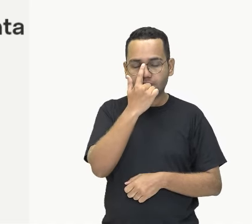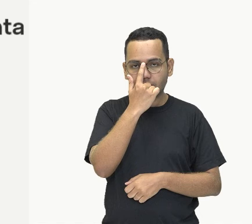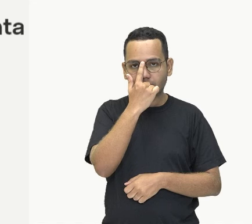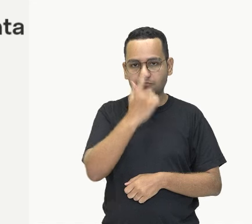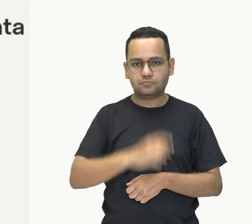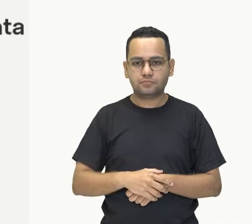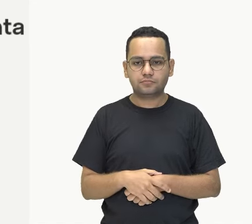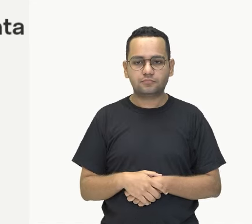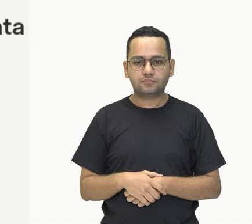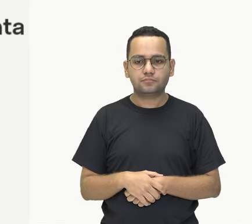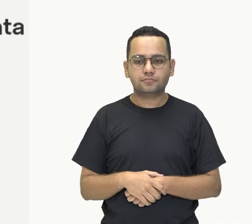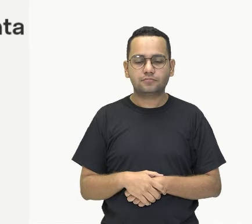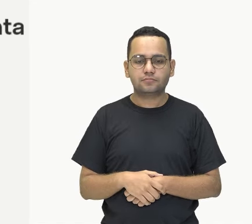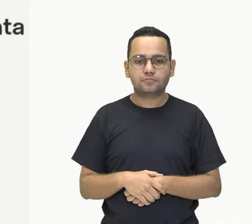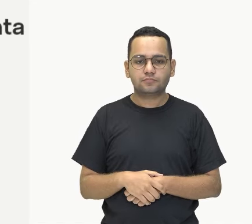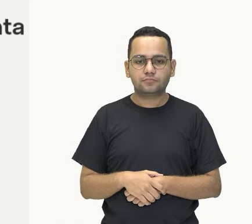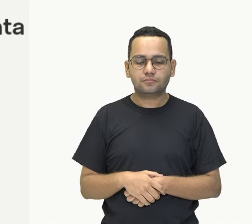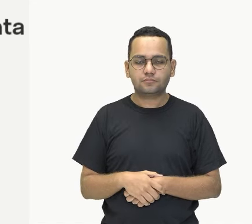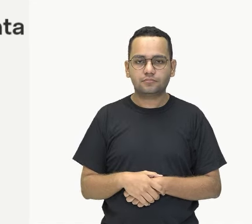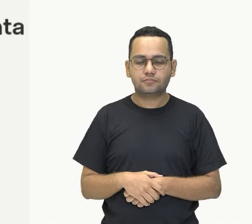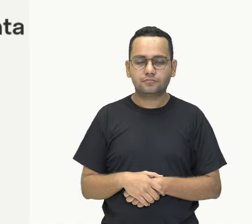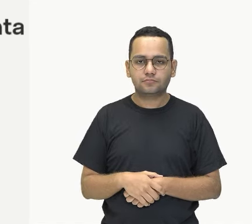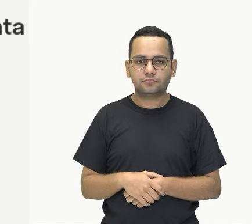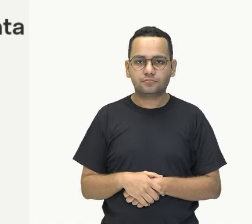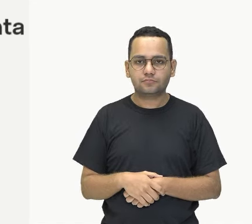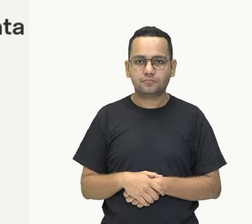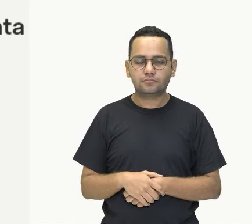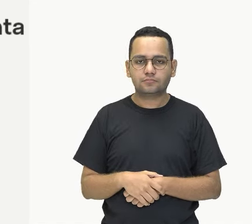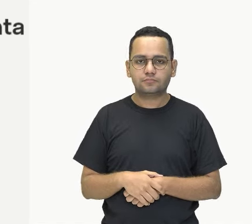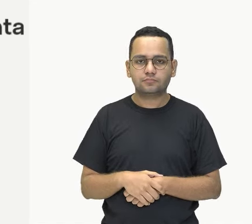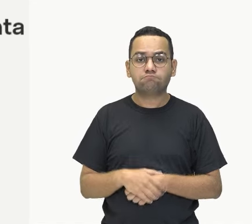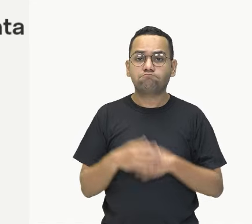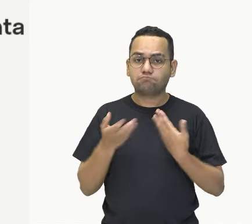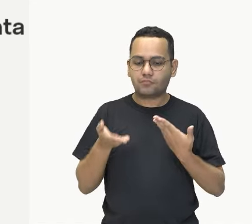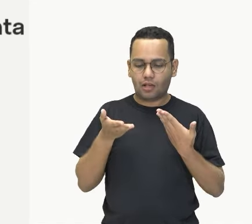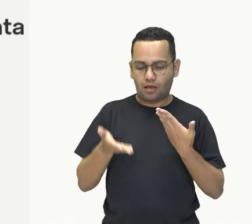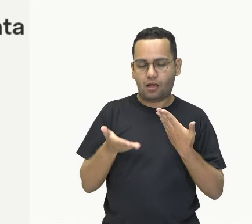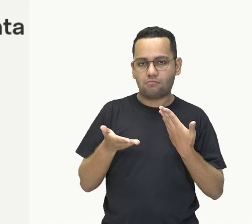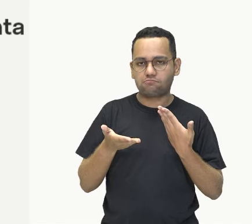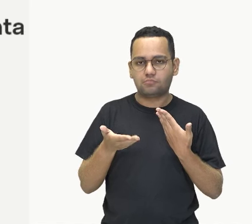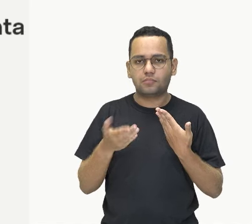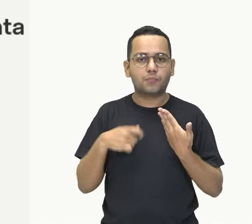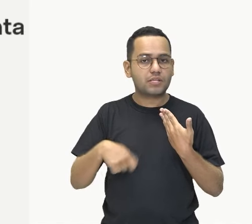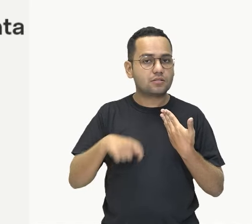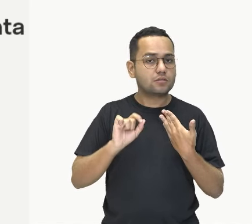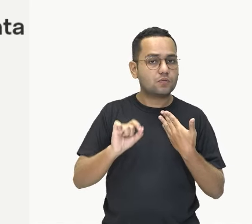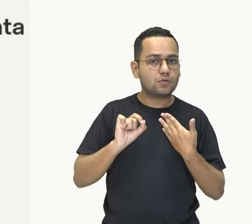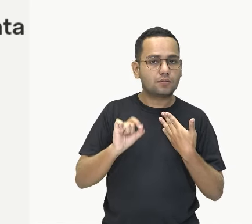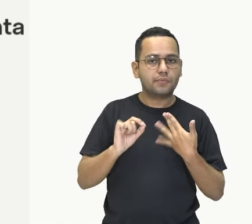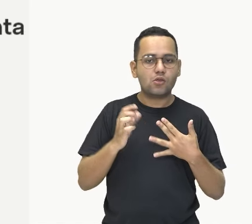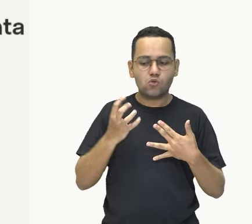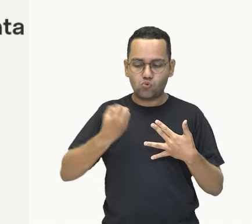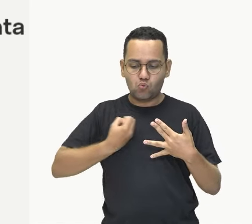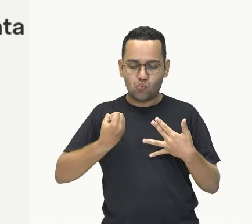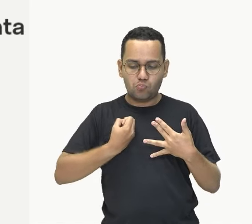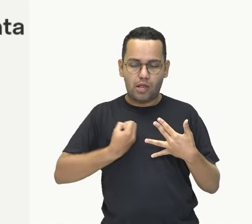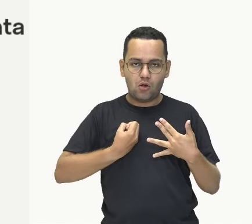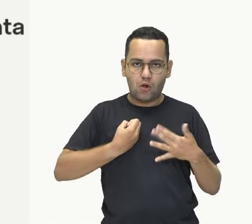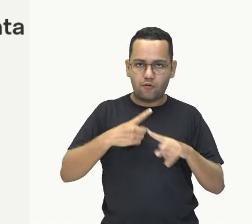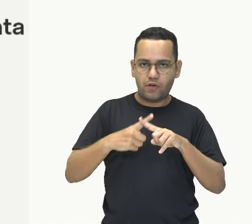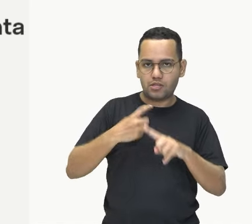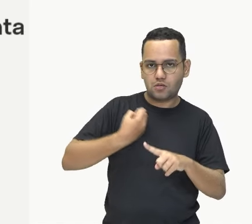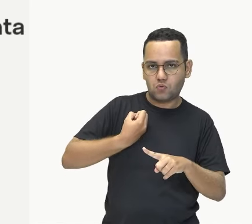Tudo certo? Então, na multiplicação entre monômios, eu multiplico coeficiente por coeficiente,